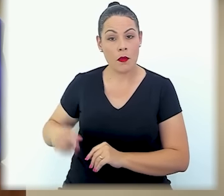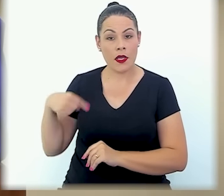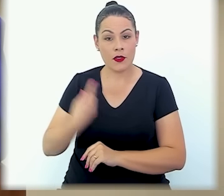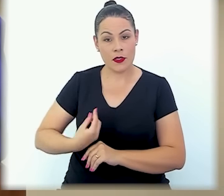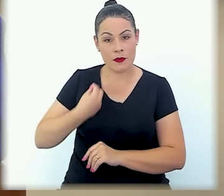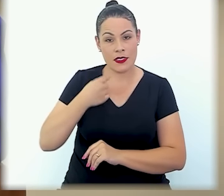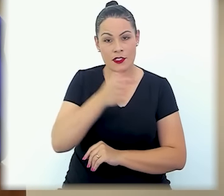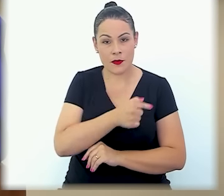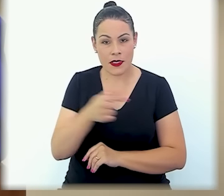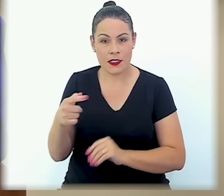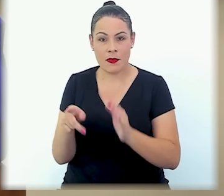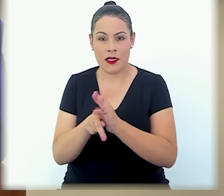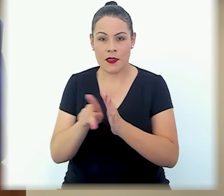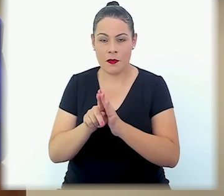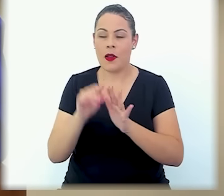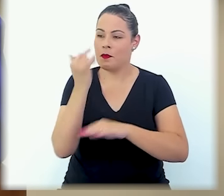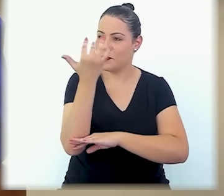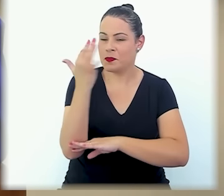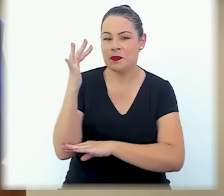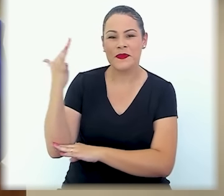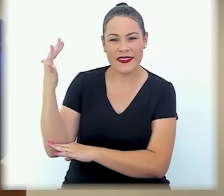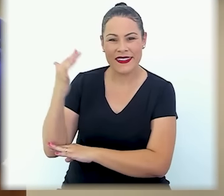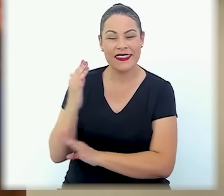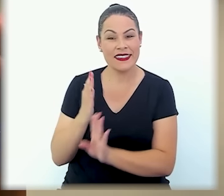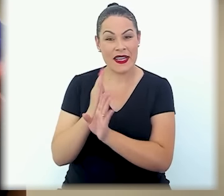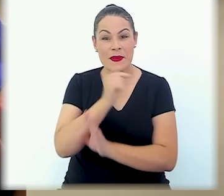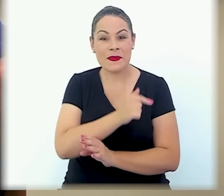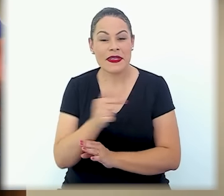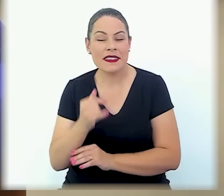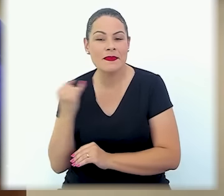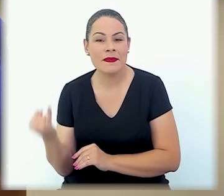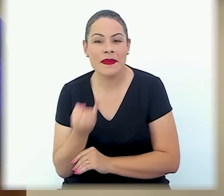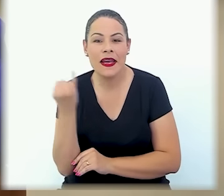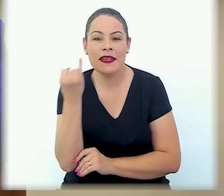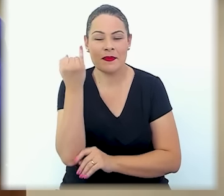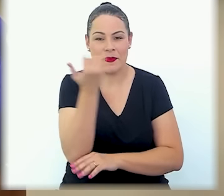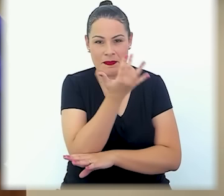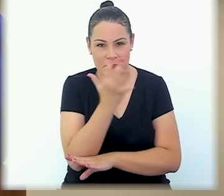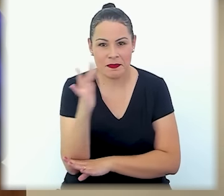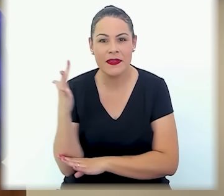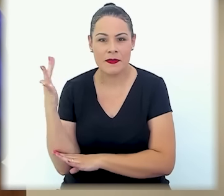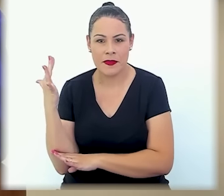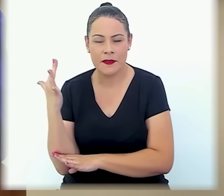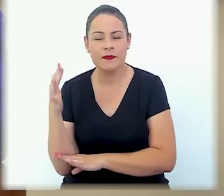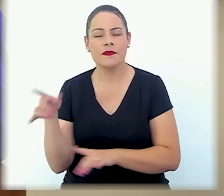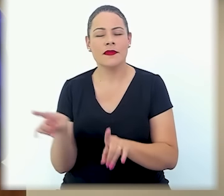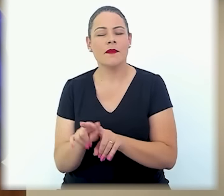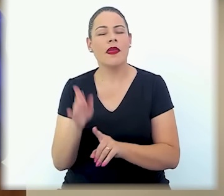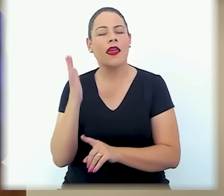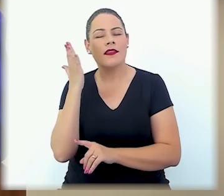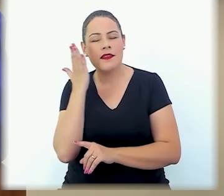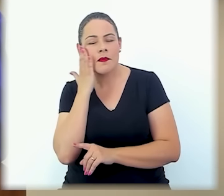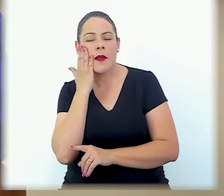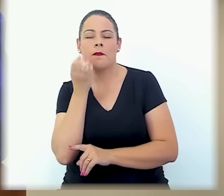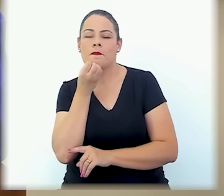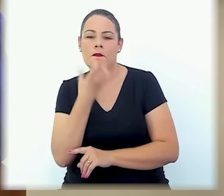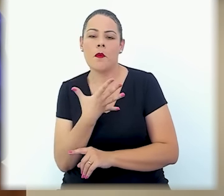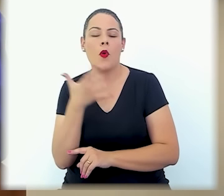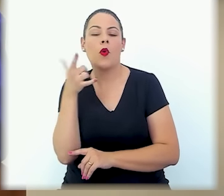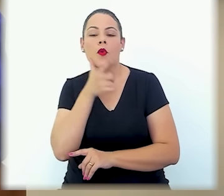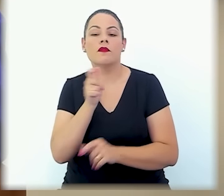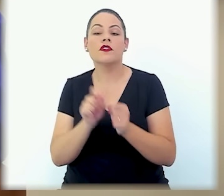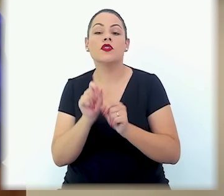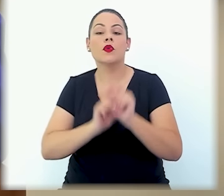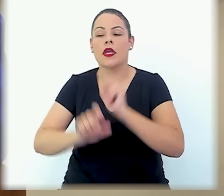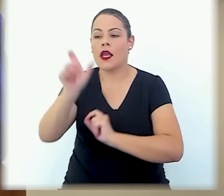semana do meio ambiente, né? Semana importante, né? Do meio ambiente. É importante que essa semana a gente possa,